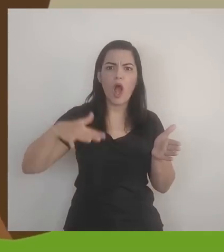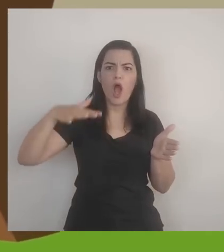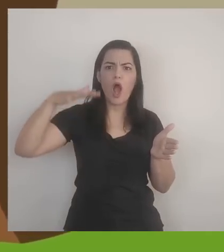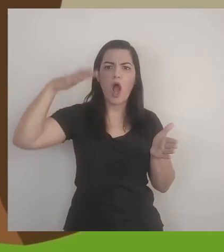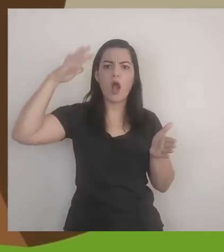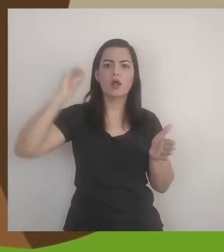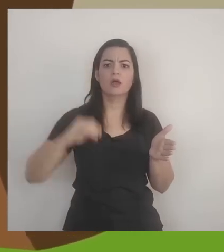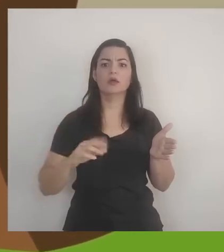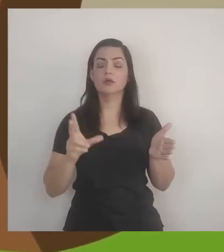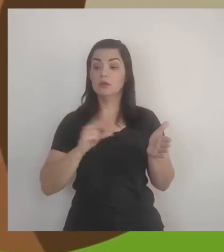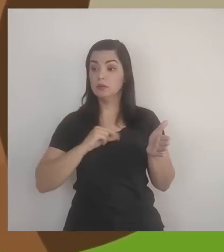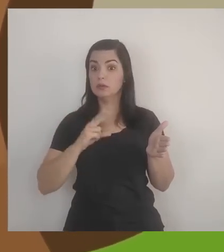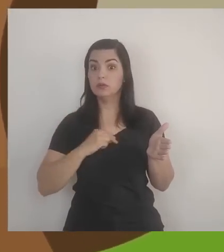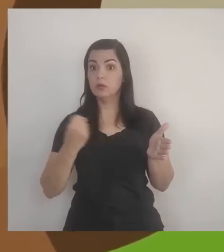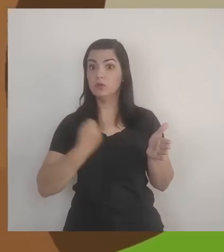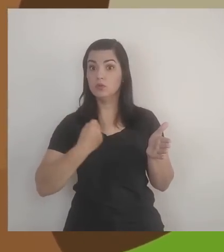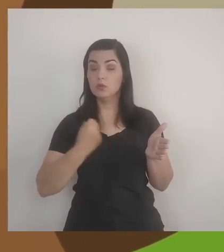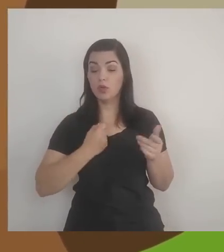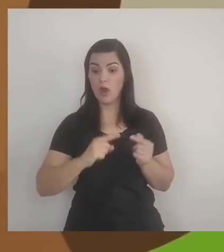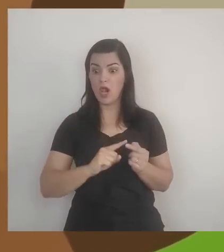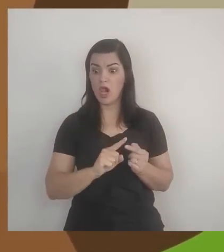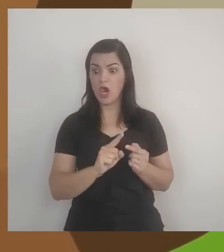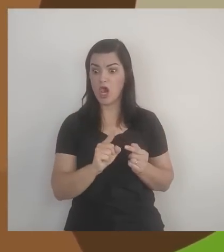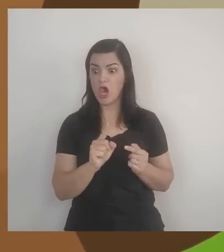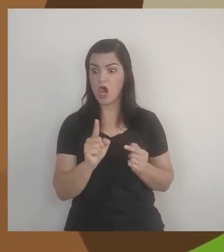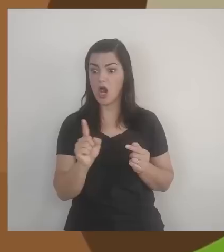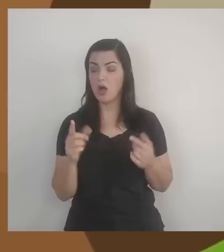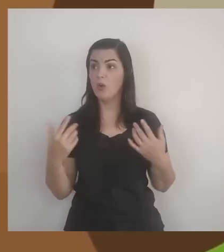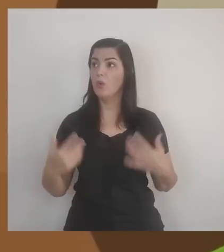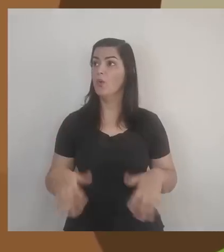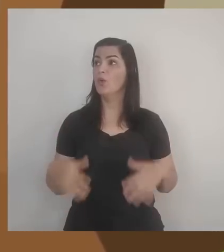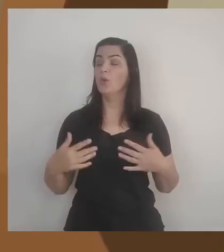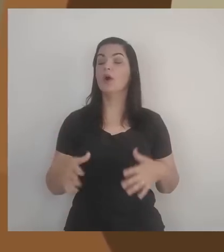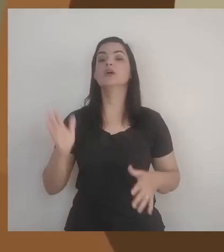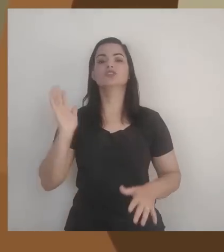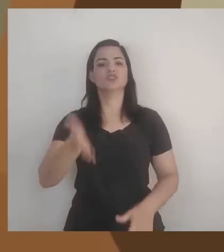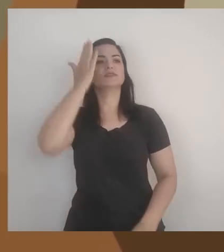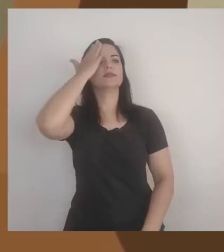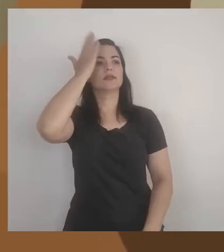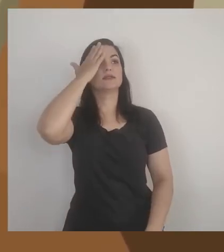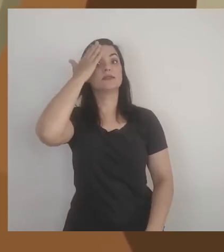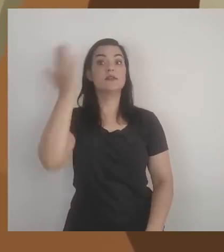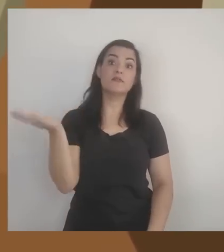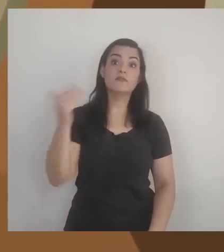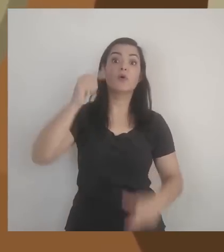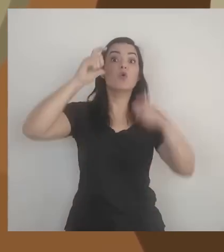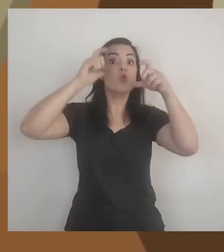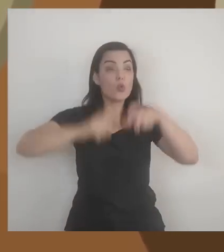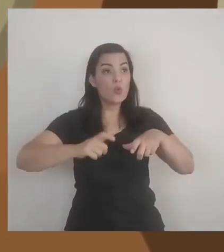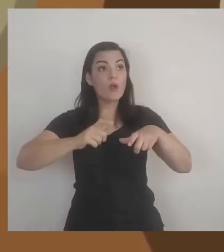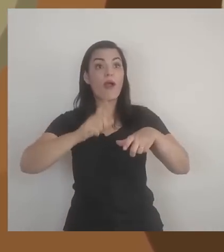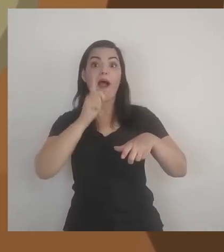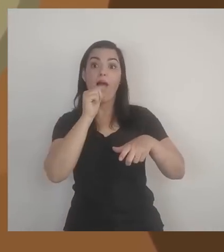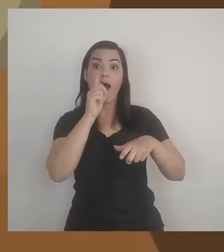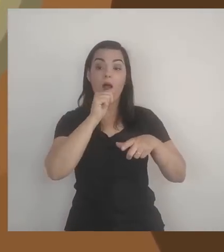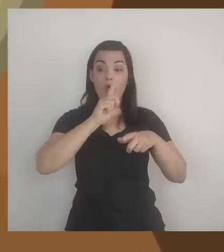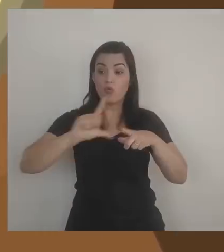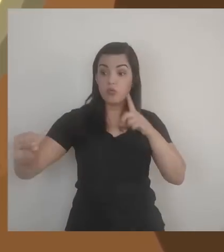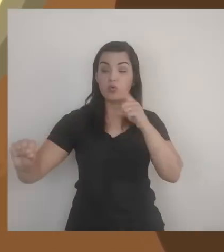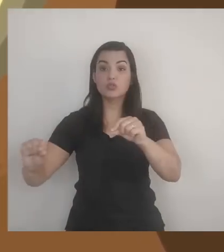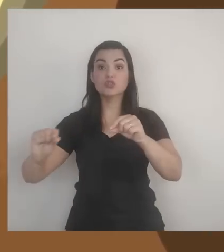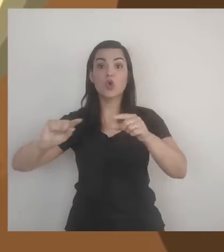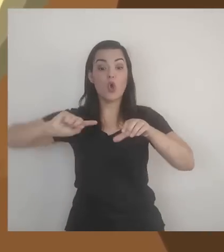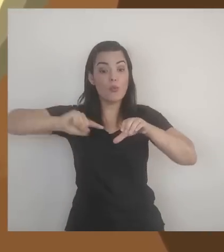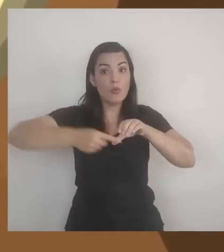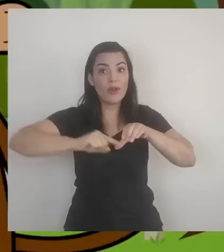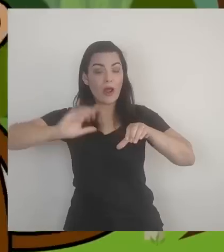Olha só quanto número! Eu já sei! Agora vamos para onde a água está fugindo, tapar os buracos e pronto!